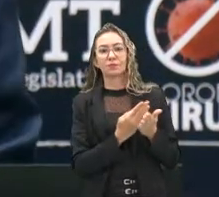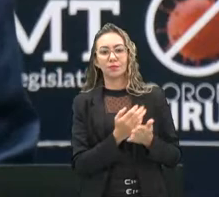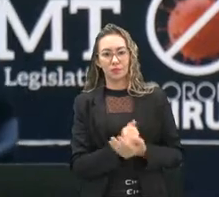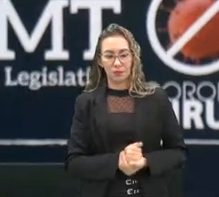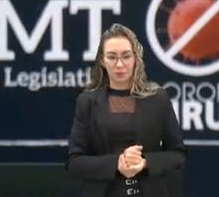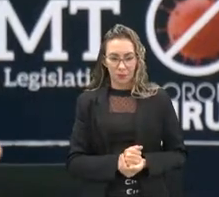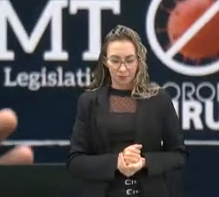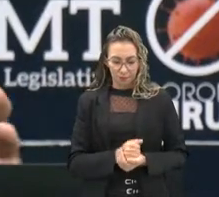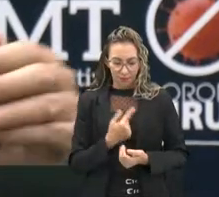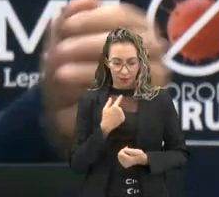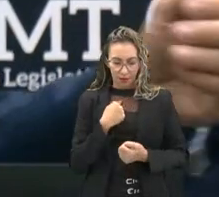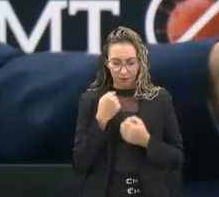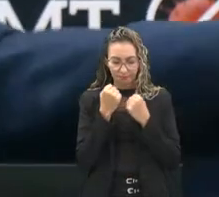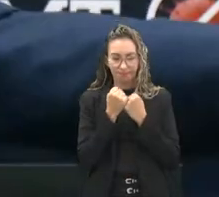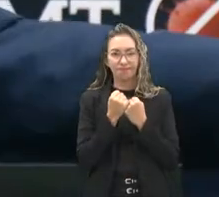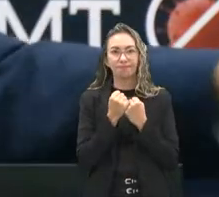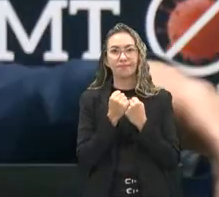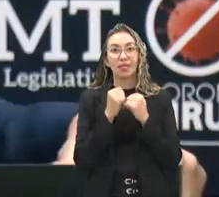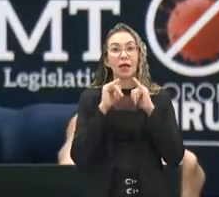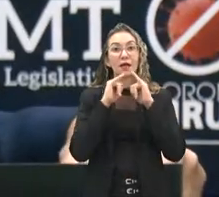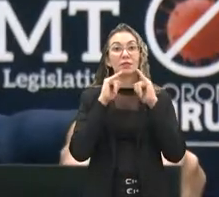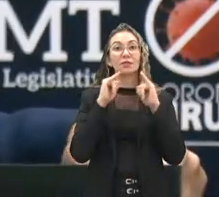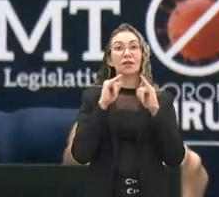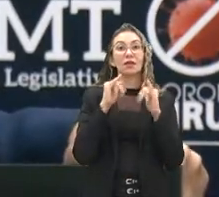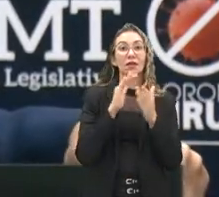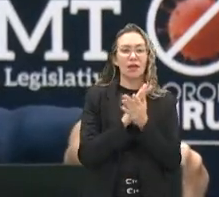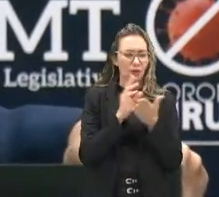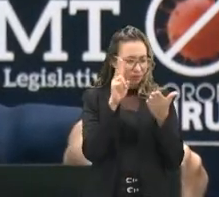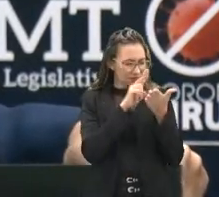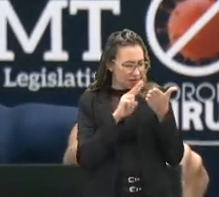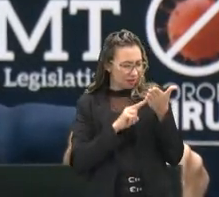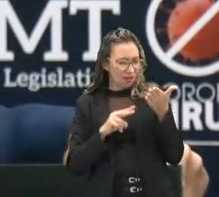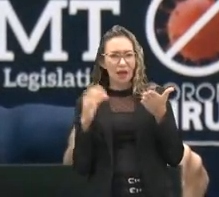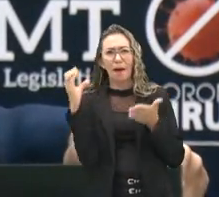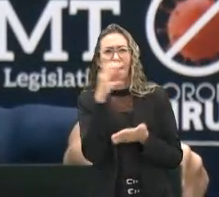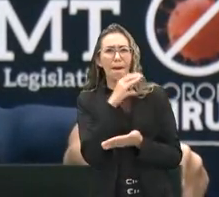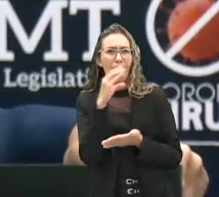Vou dizer, li rapidamente